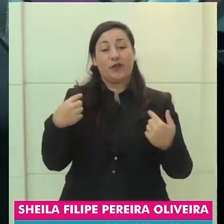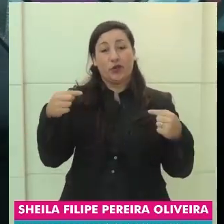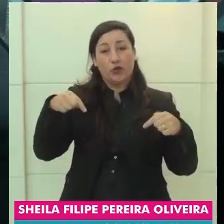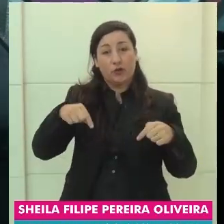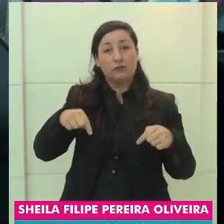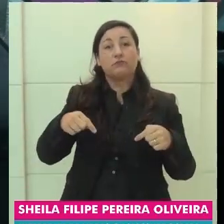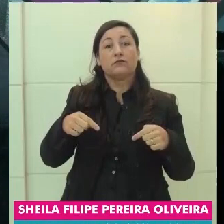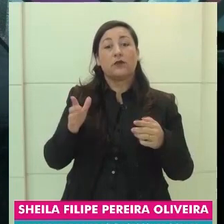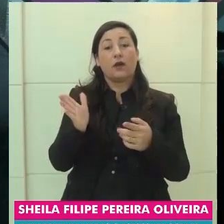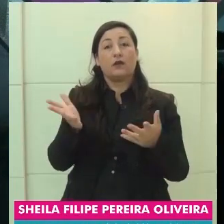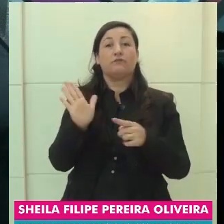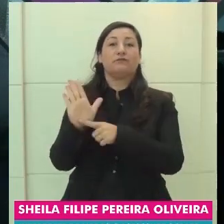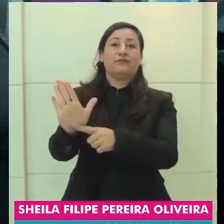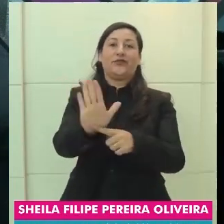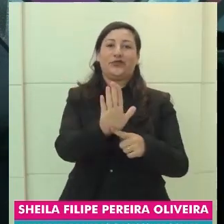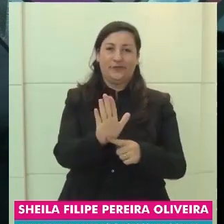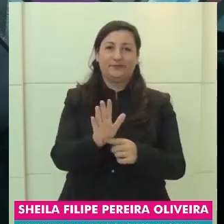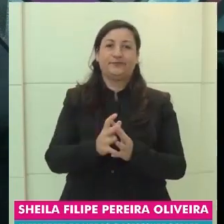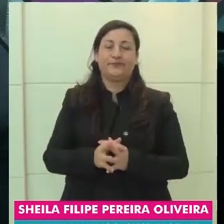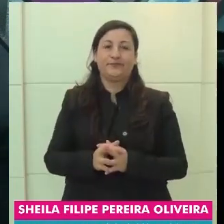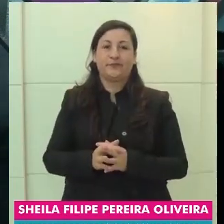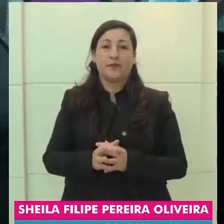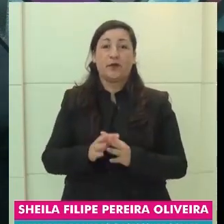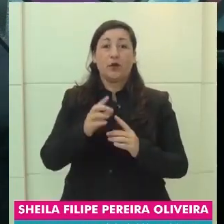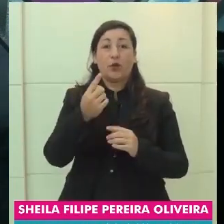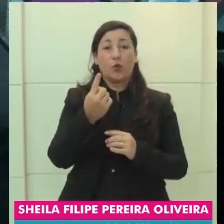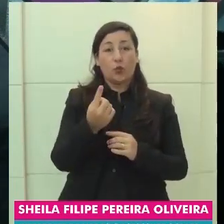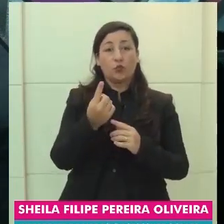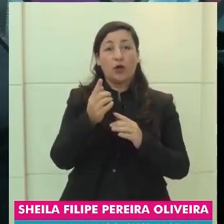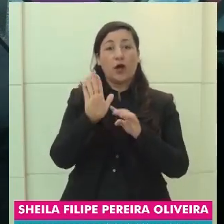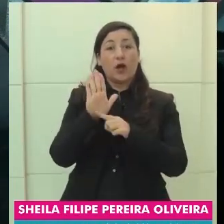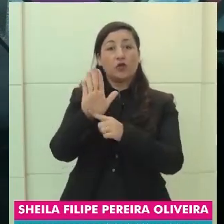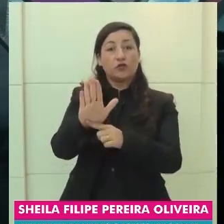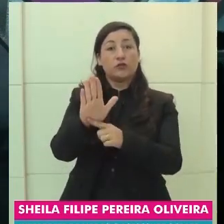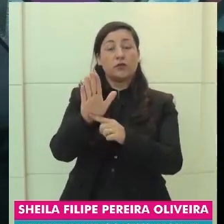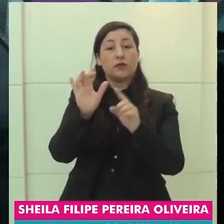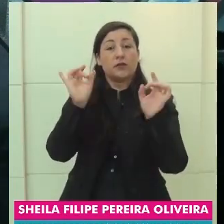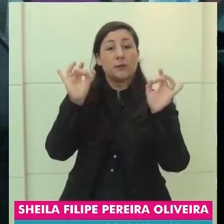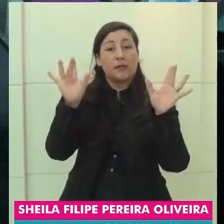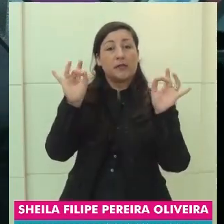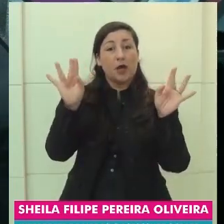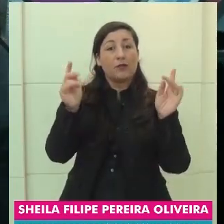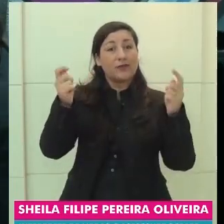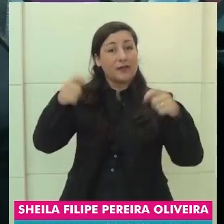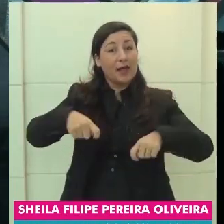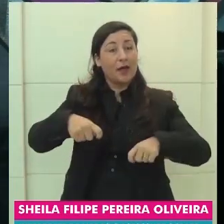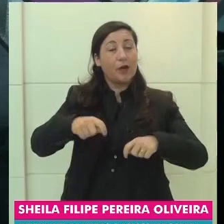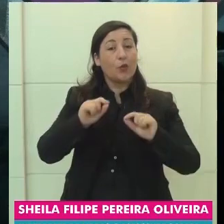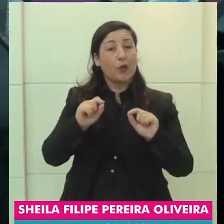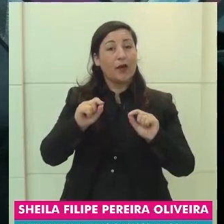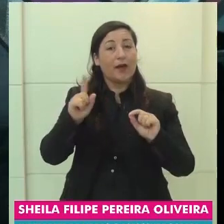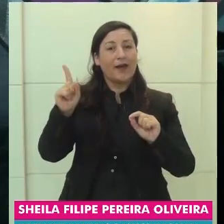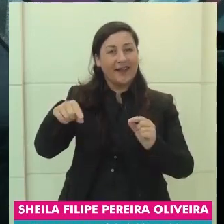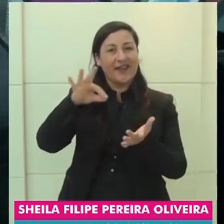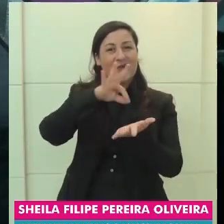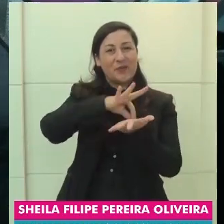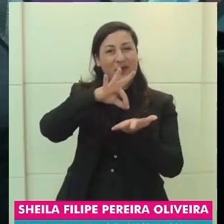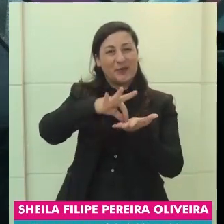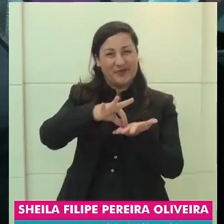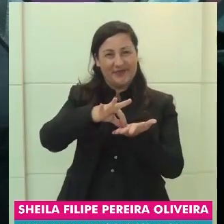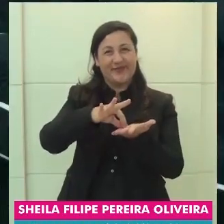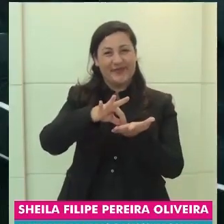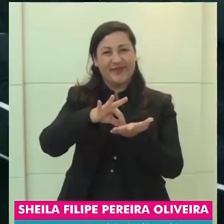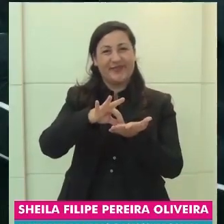para isso, para ajudar. Uma das ações para levantar aí recursos é o bingo, que